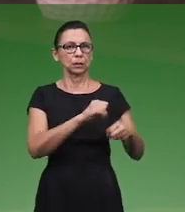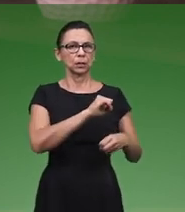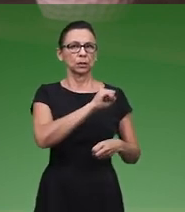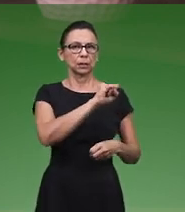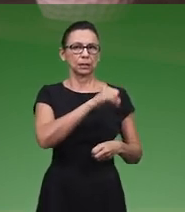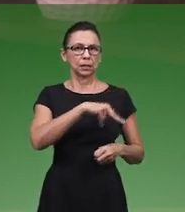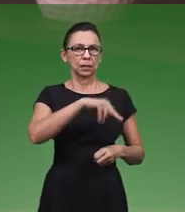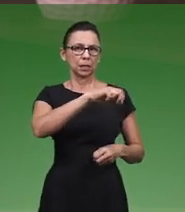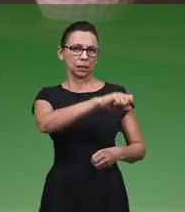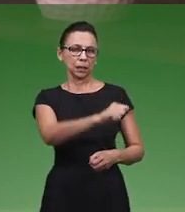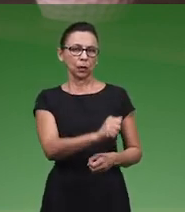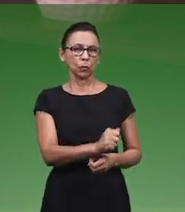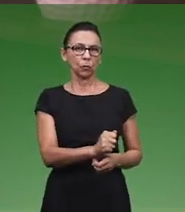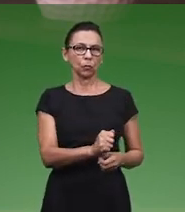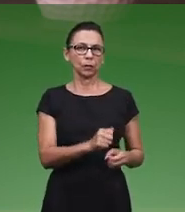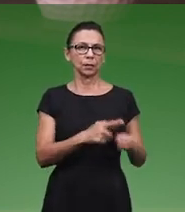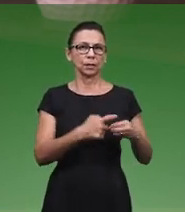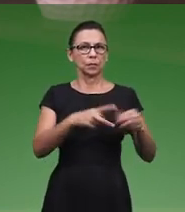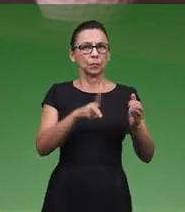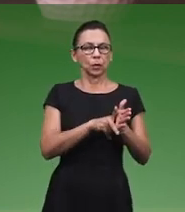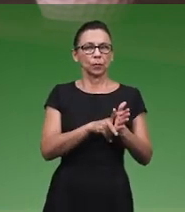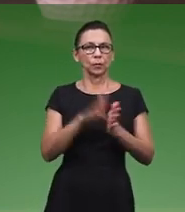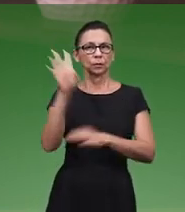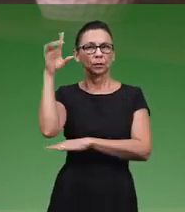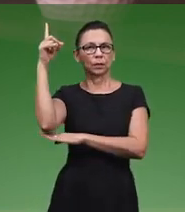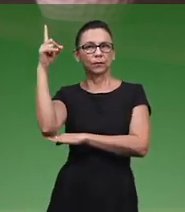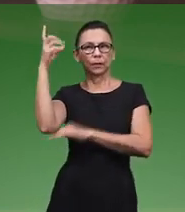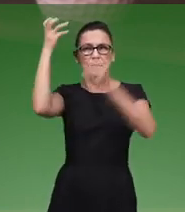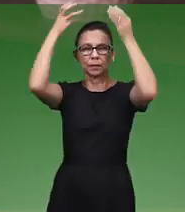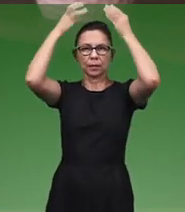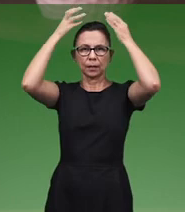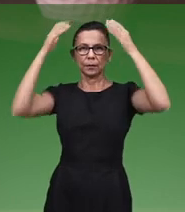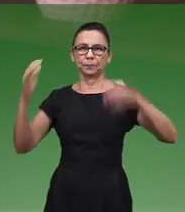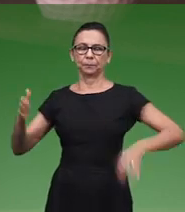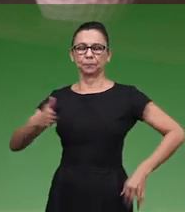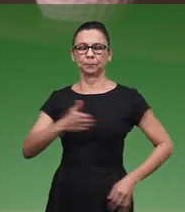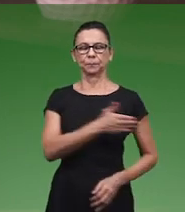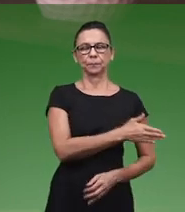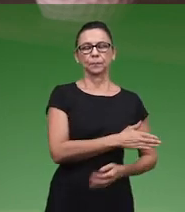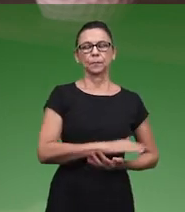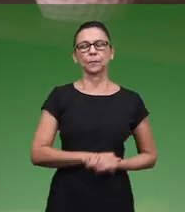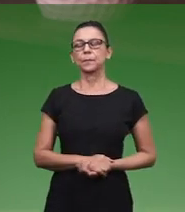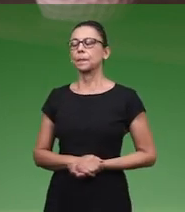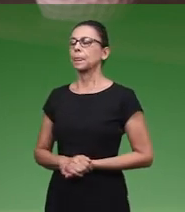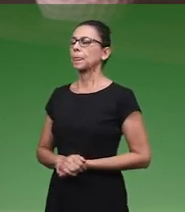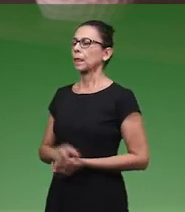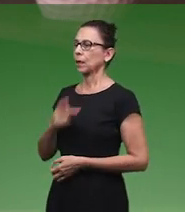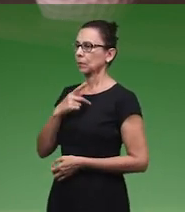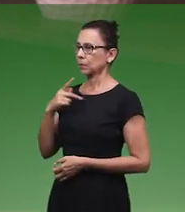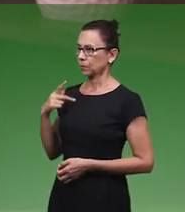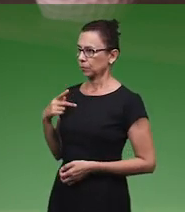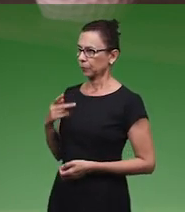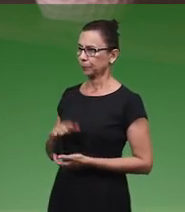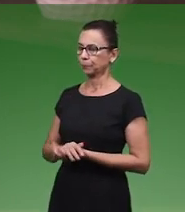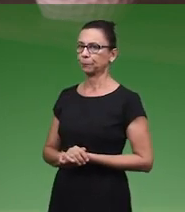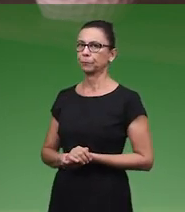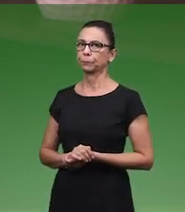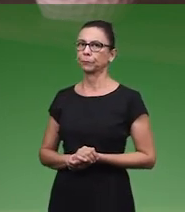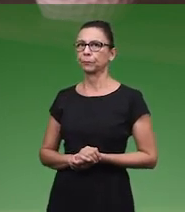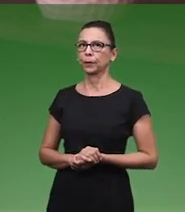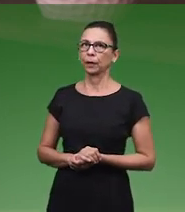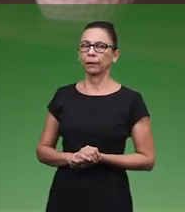Davi. Pastor Antônio Carlos, Jerusalém está em toda a Bíblia exercendo um